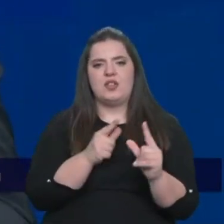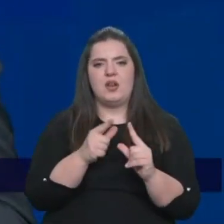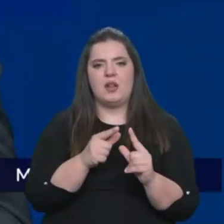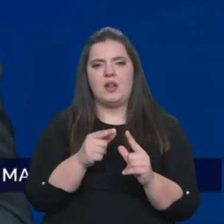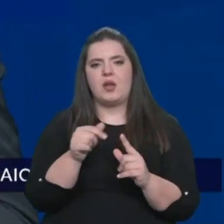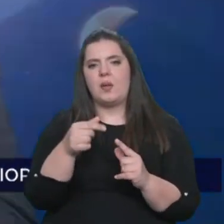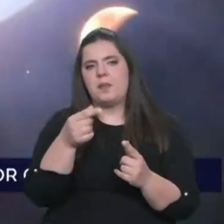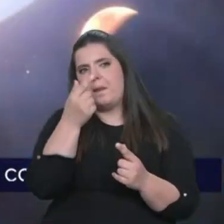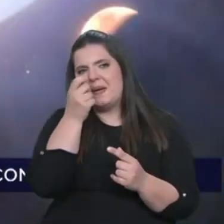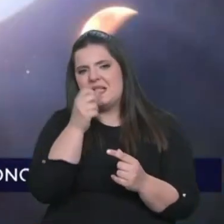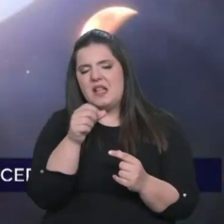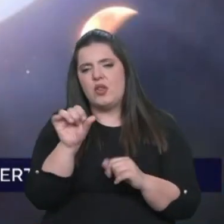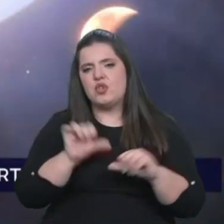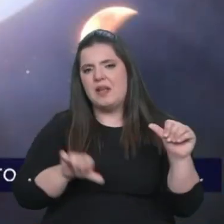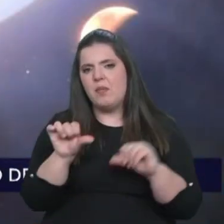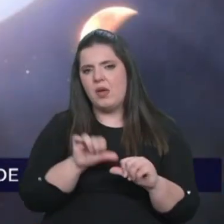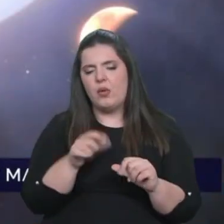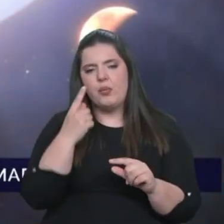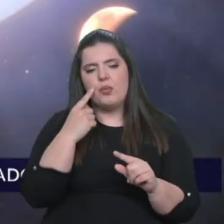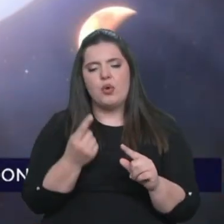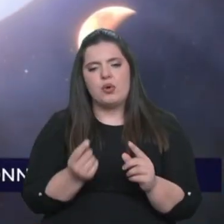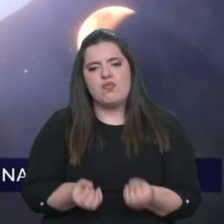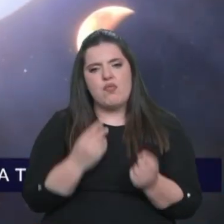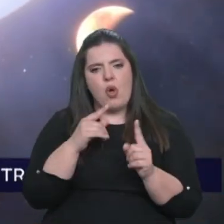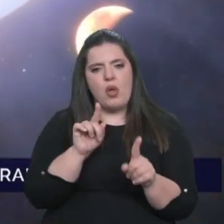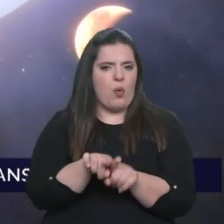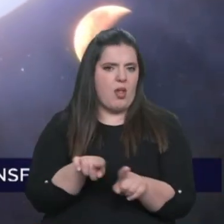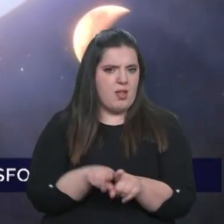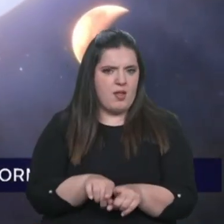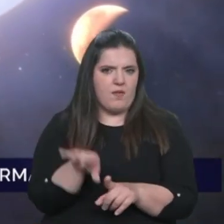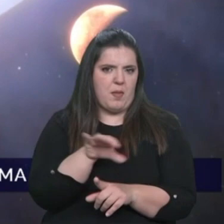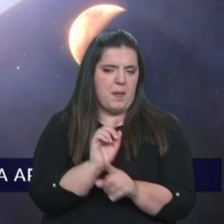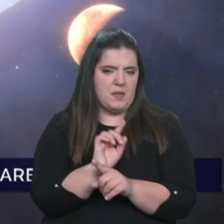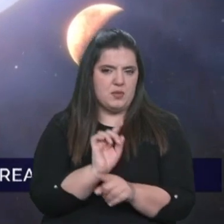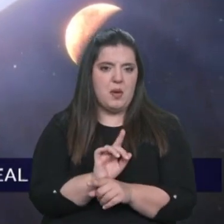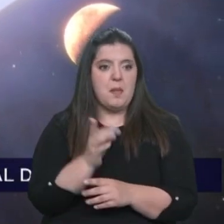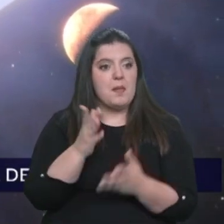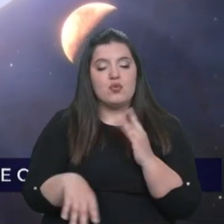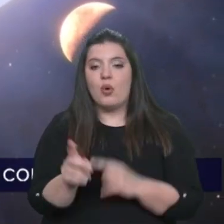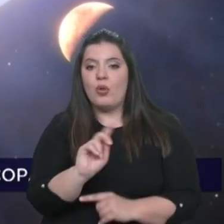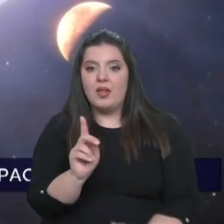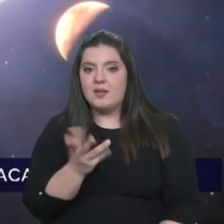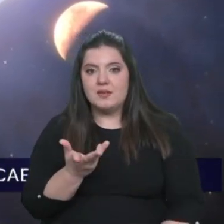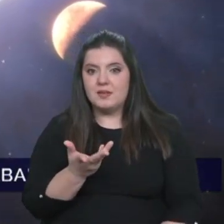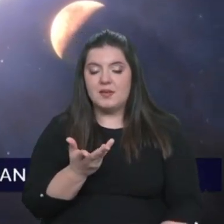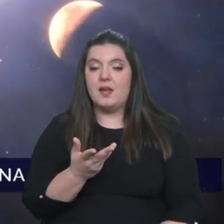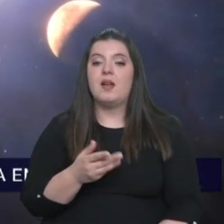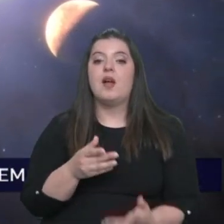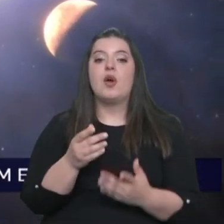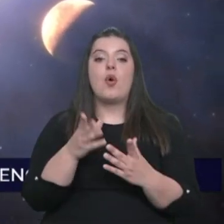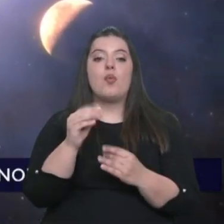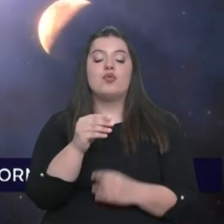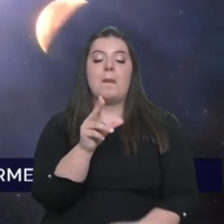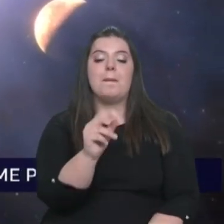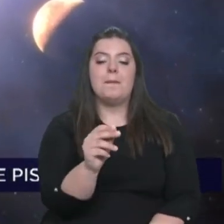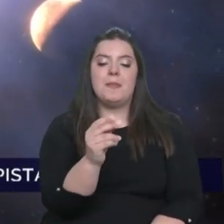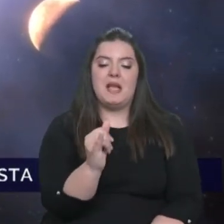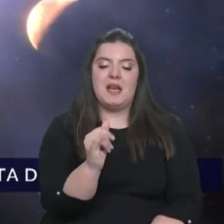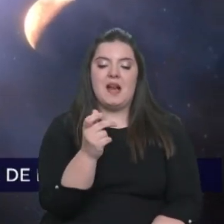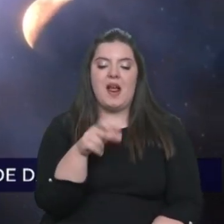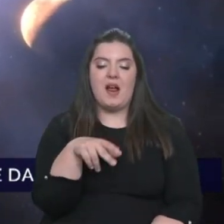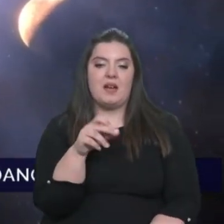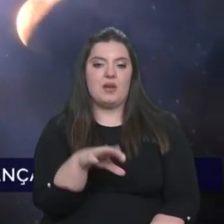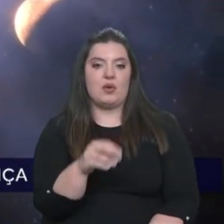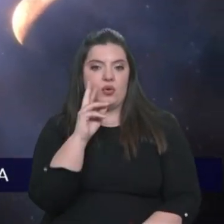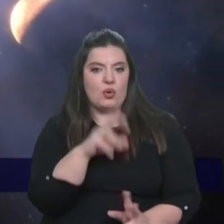assinatura química, porque nasceram do mesmo útero, digamos assim. Mas é isso que não acontece. Isso não acontece com muitos dos binários que nós encontramos. Já ali